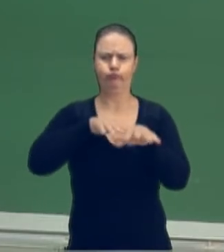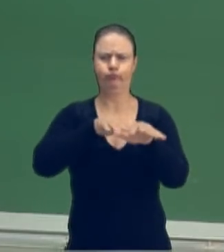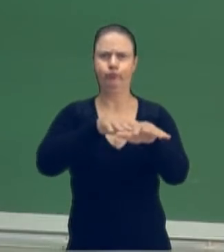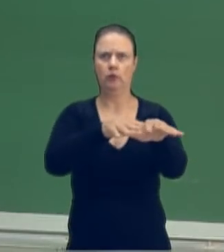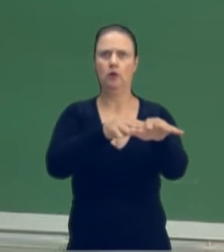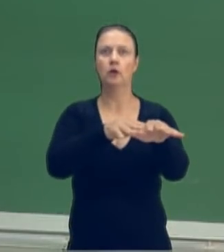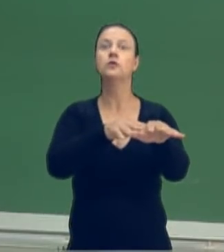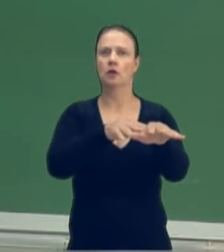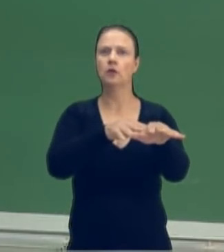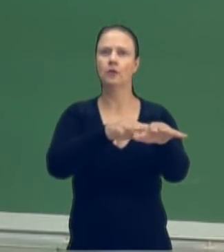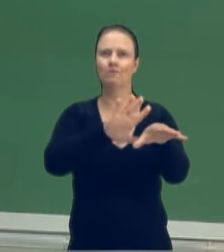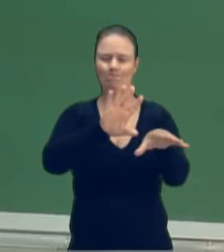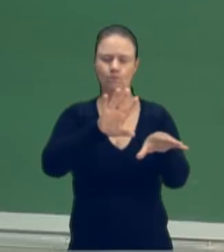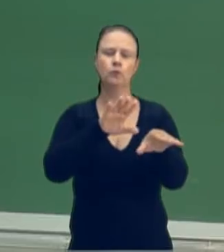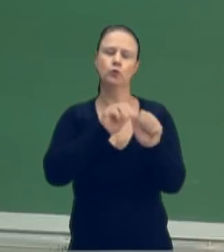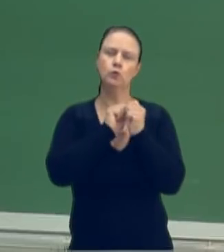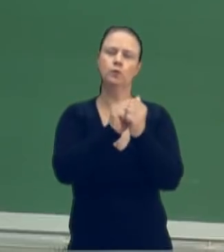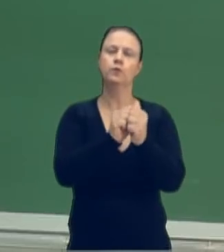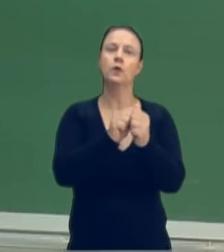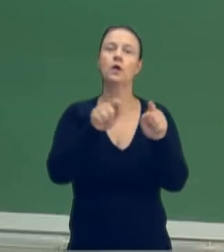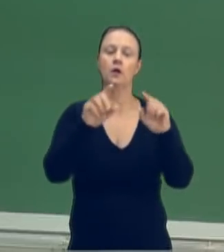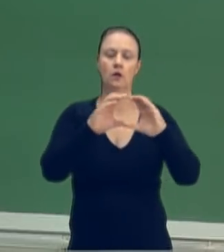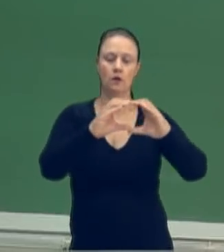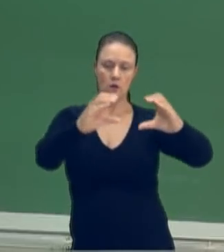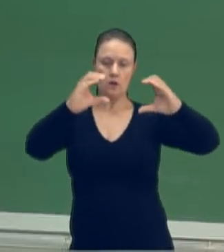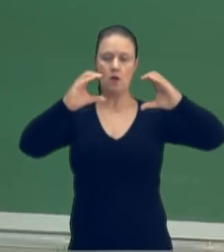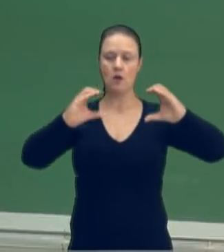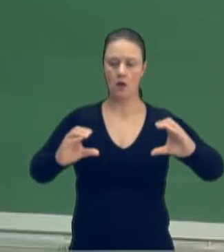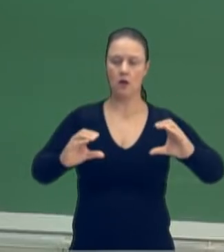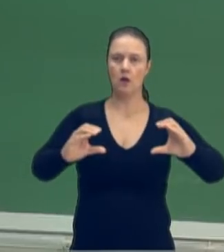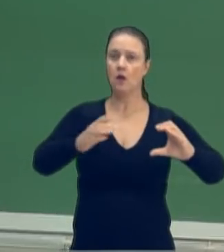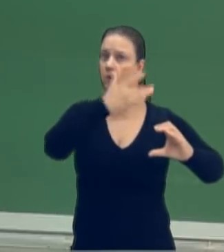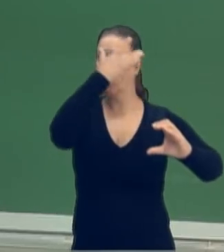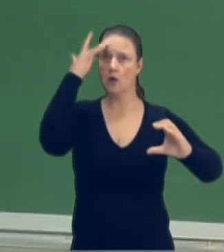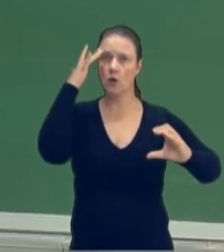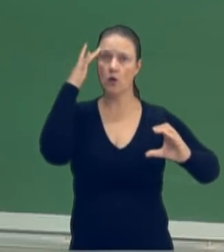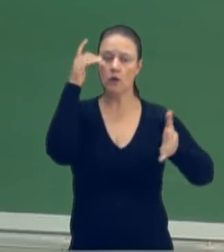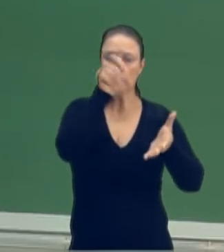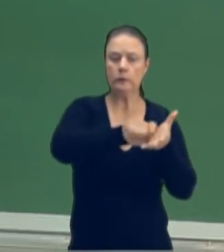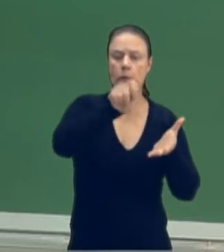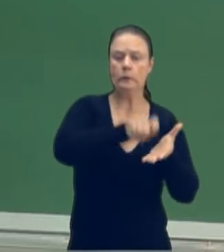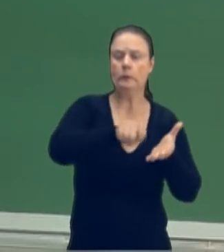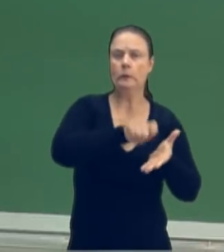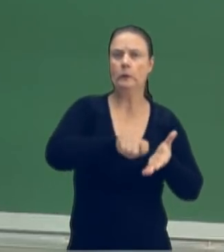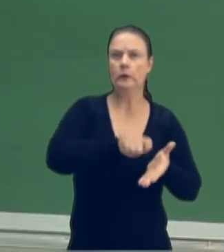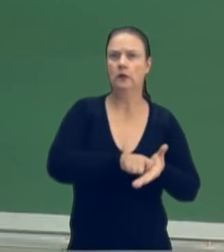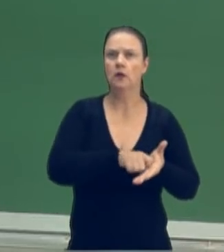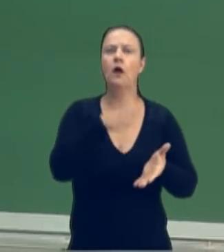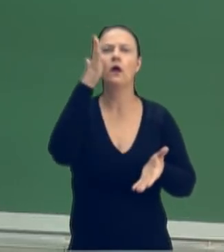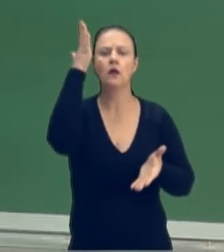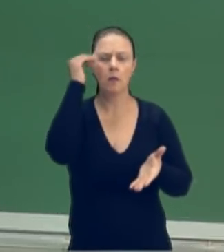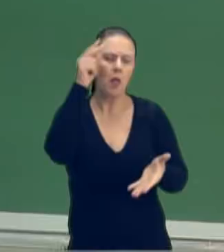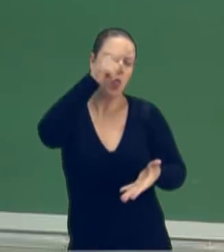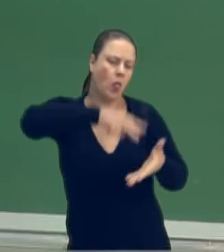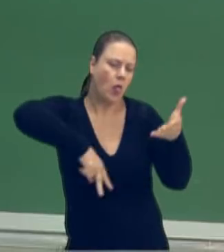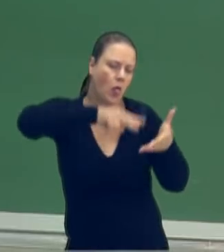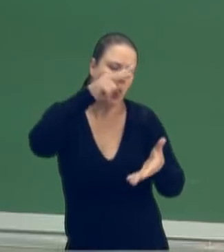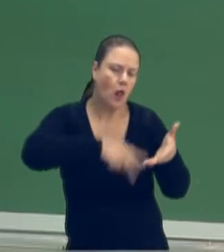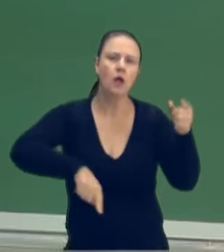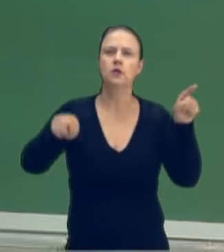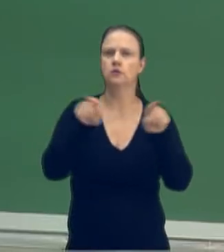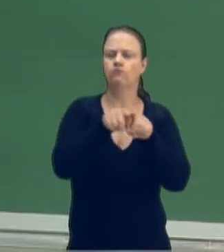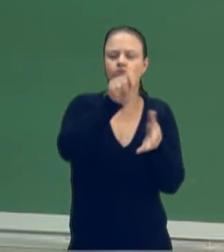soldado do exército egípcio. Escribas seriam uma espécie de professores. Eles sabiam ler e escrever o